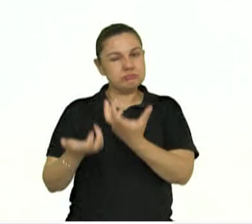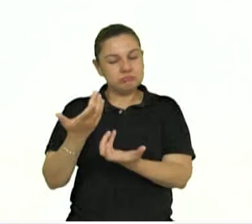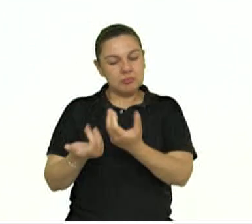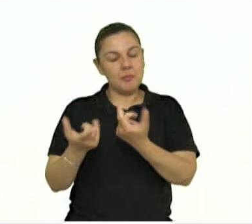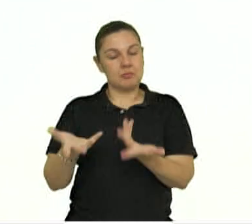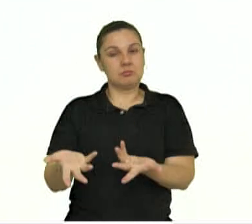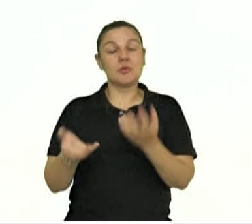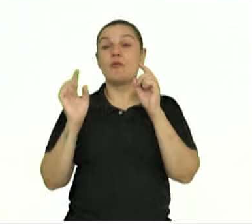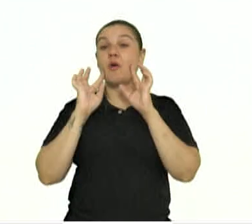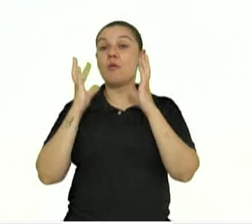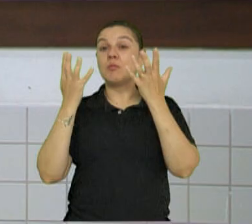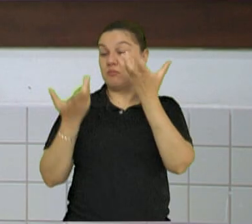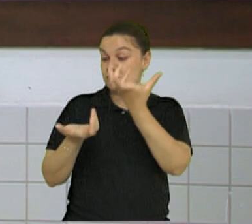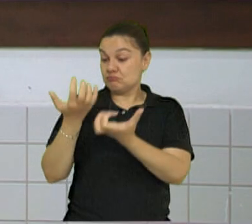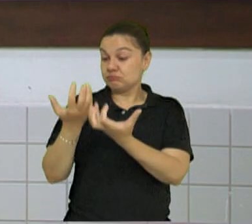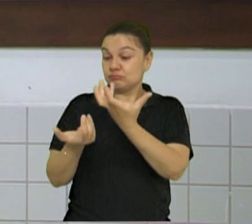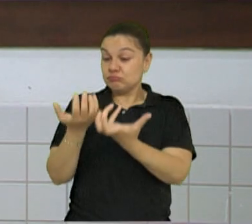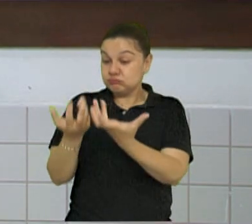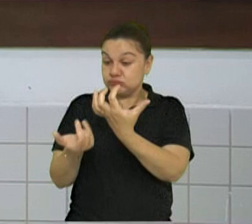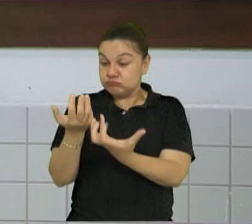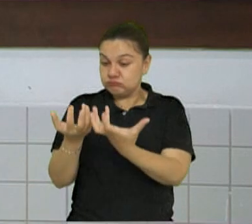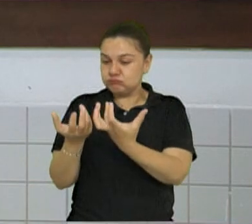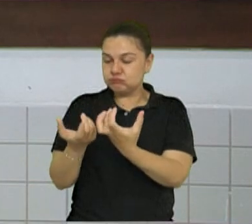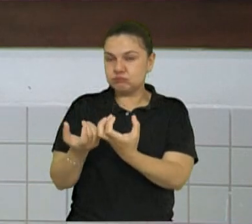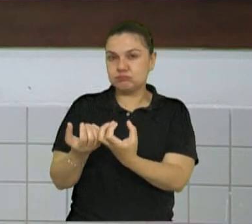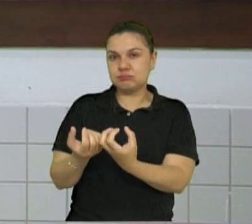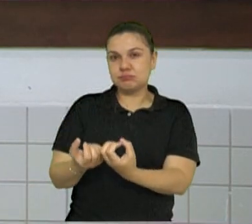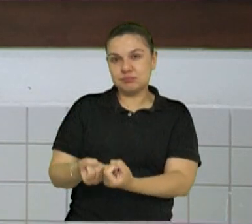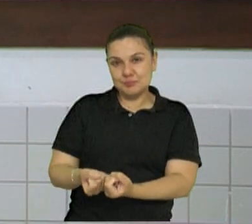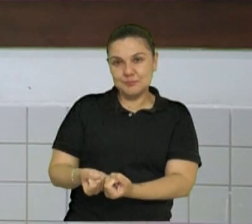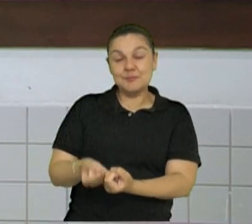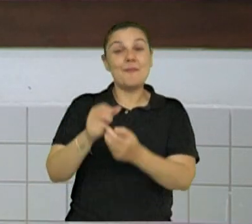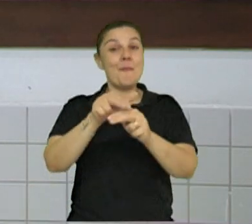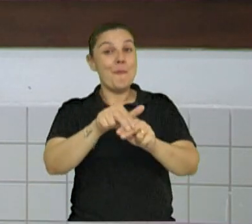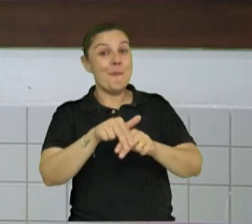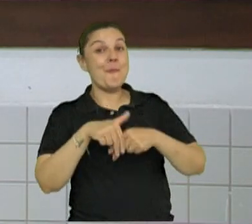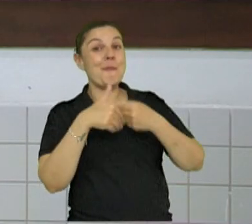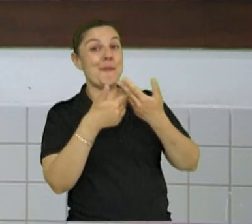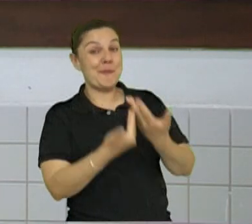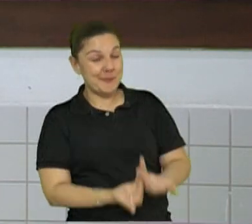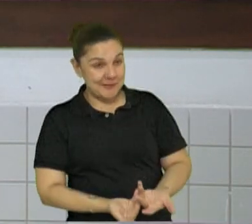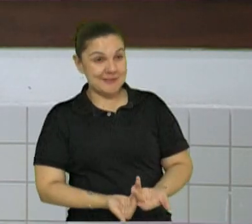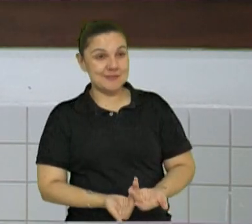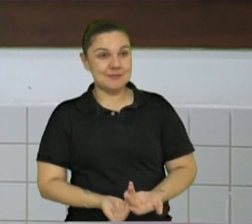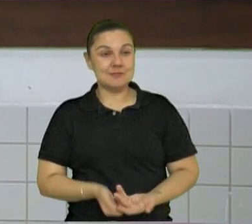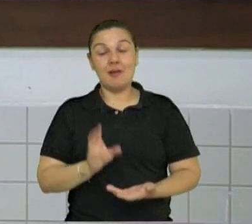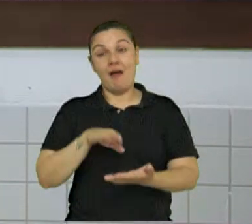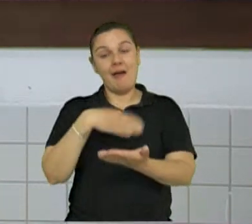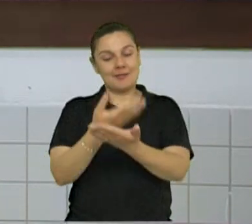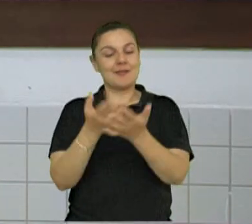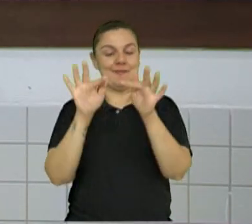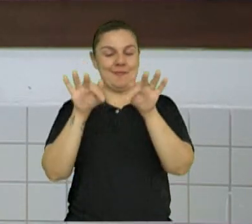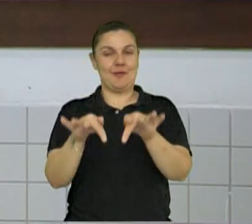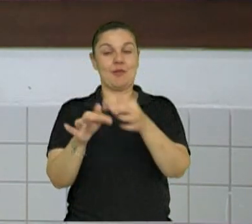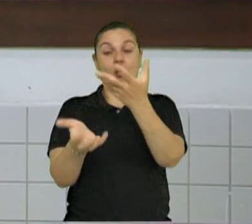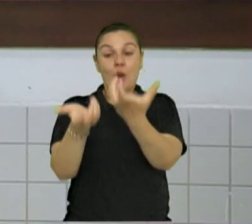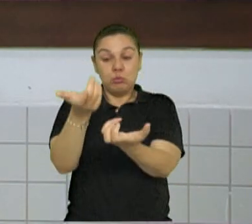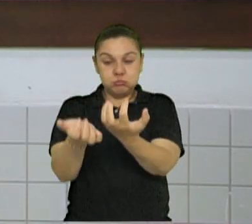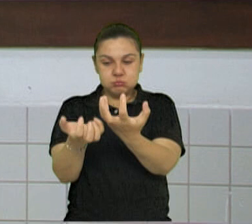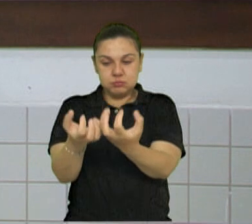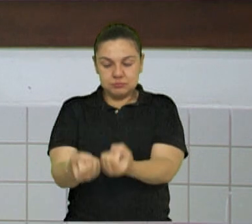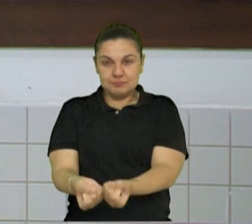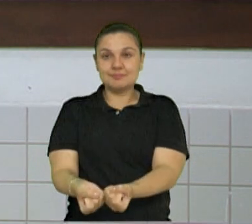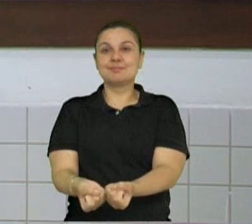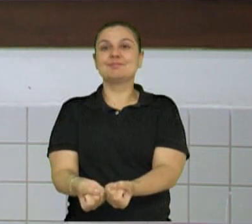chama, ela pode ser apagada. Por isso que vai ser o quê? Somente enquanto dure. Então,